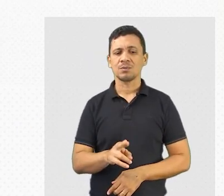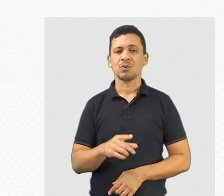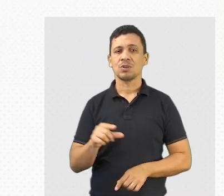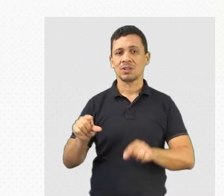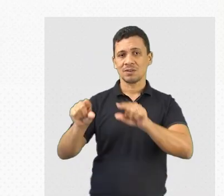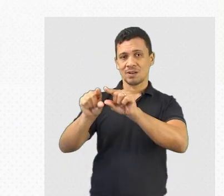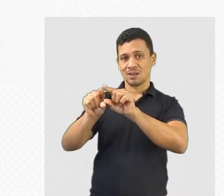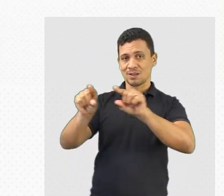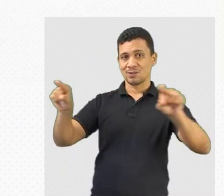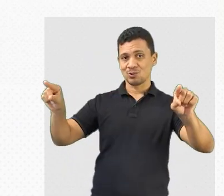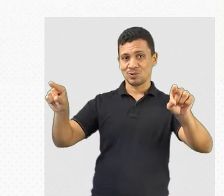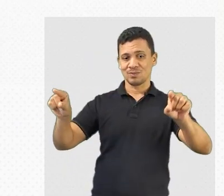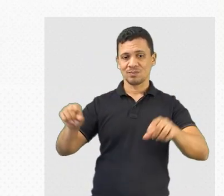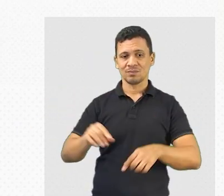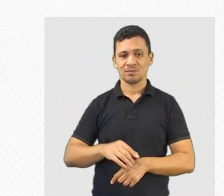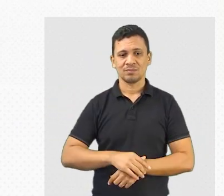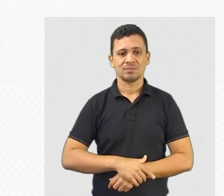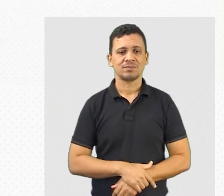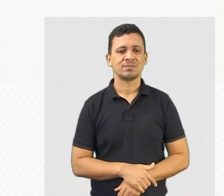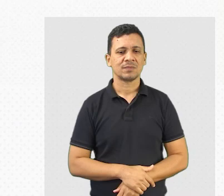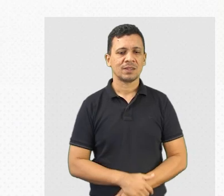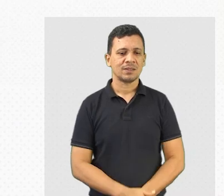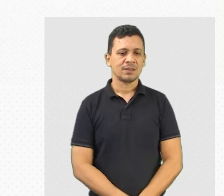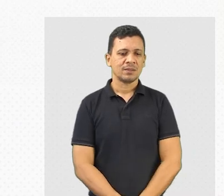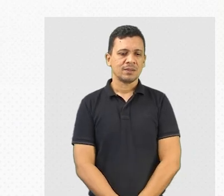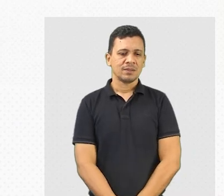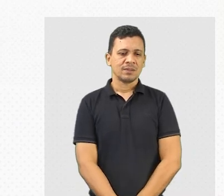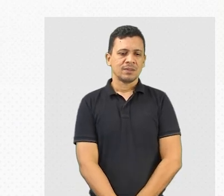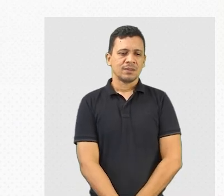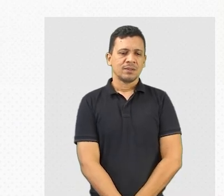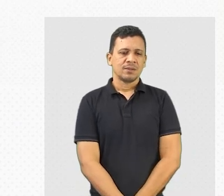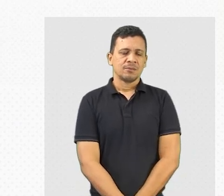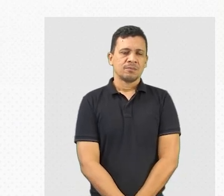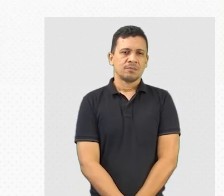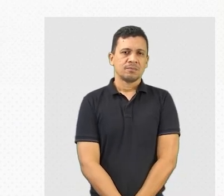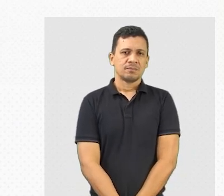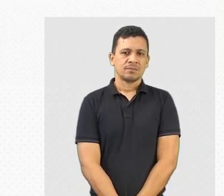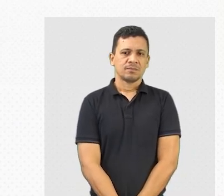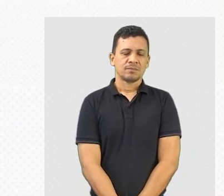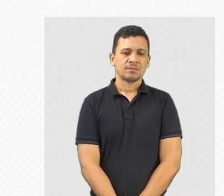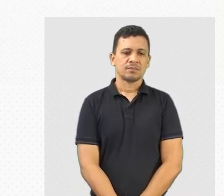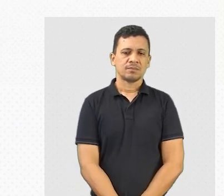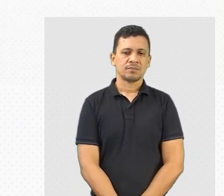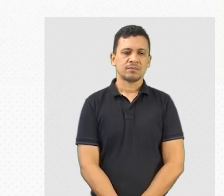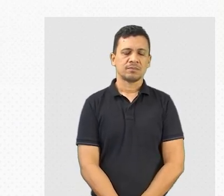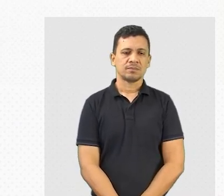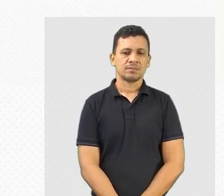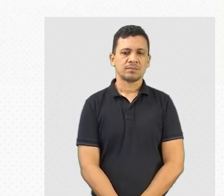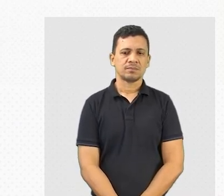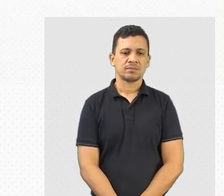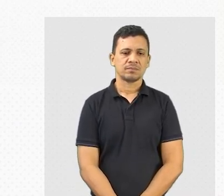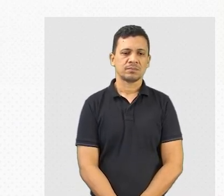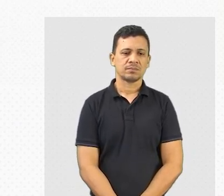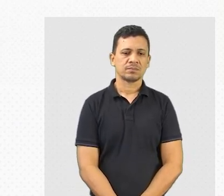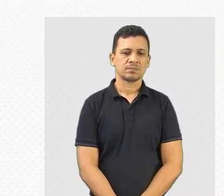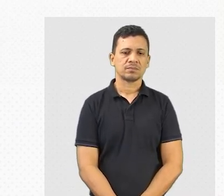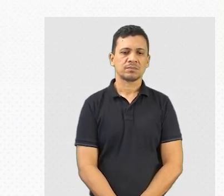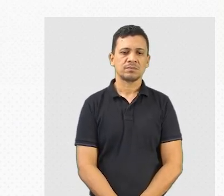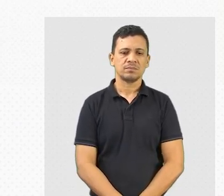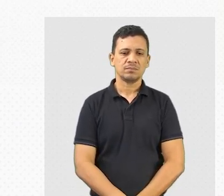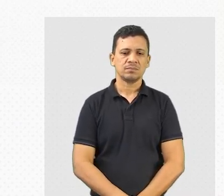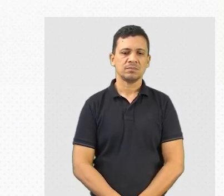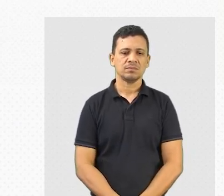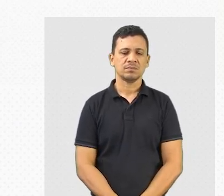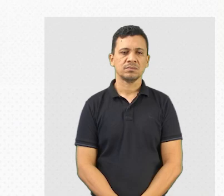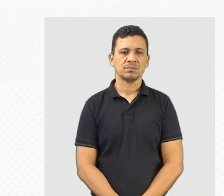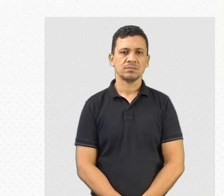caixinha de texto, ó. I don't like this song because it's too slow. I prefer fast